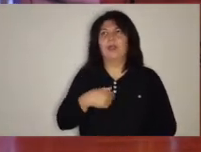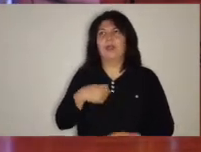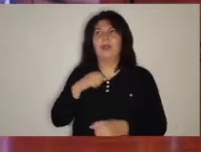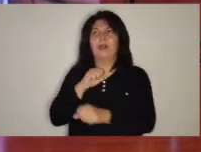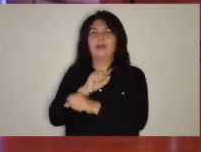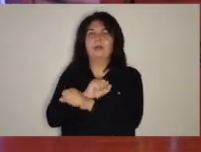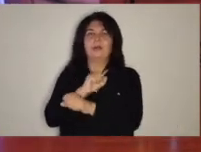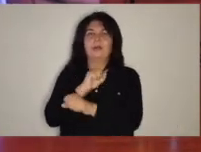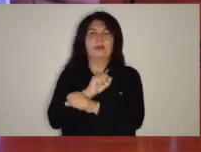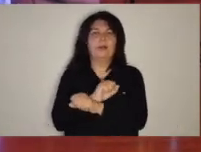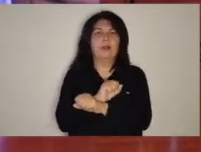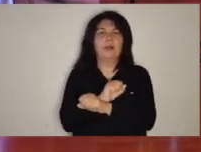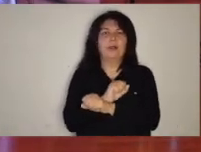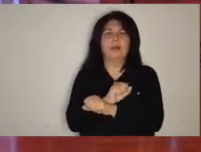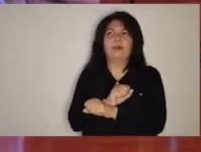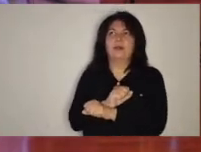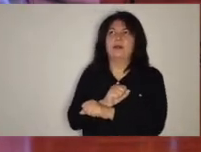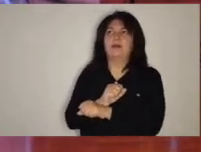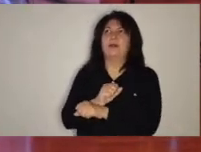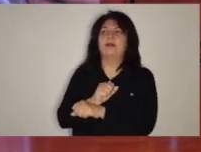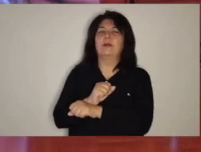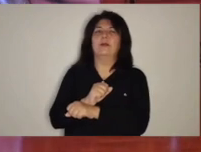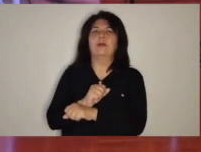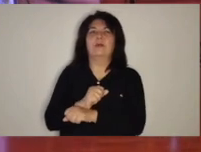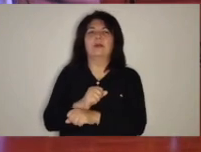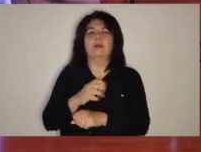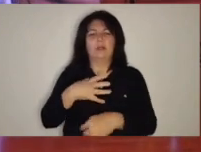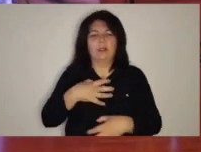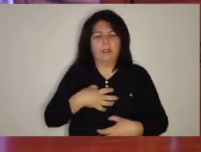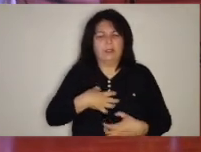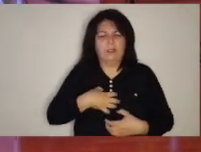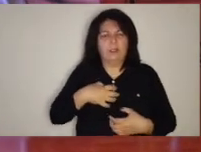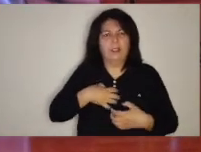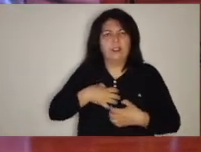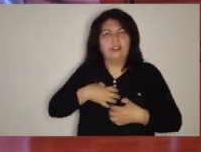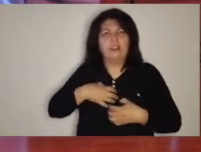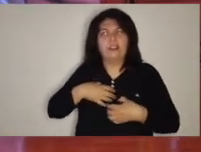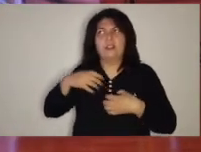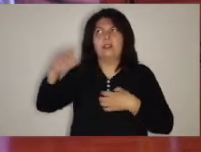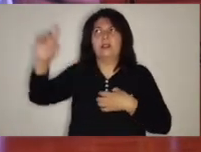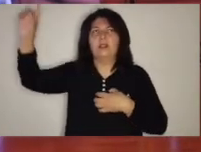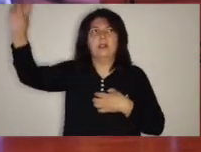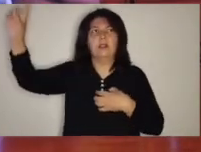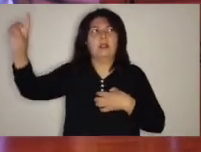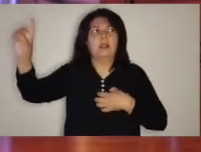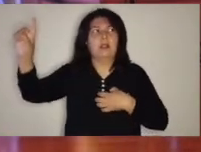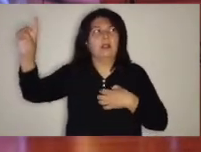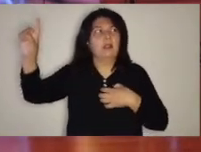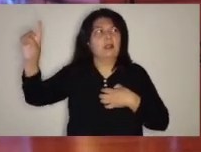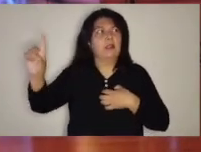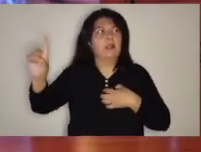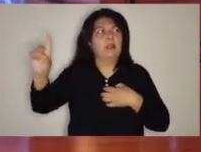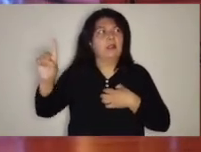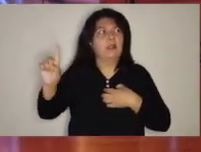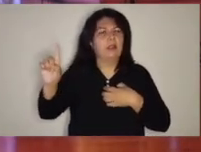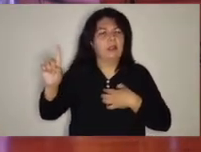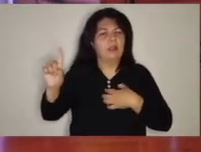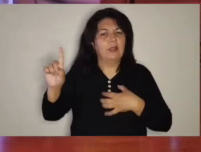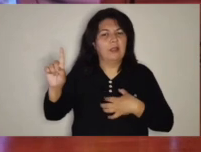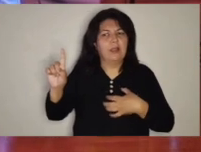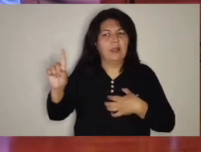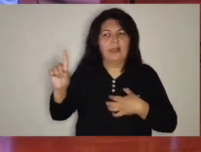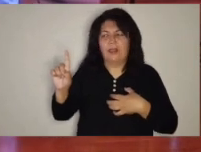Só estou esperando o barulho dos teus